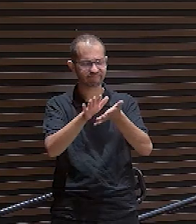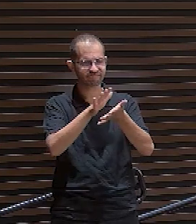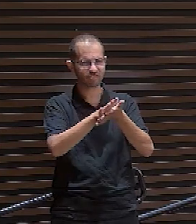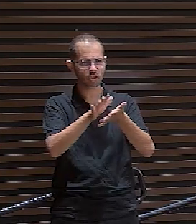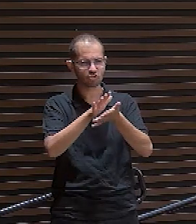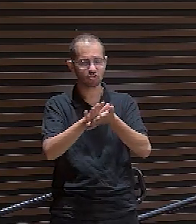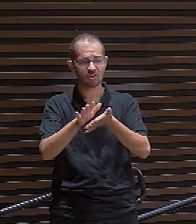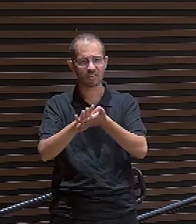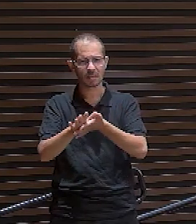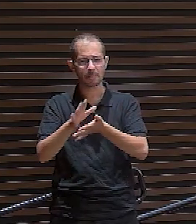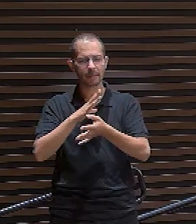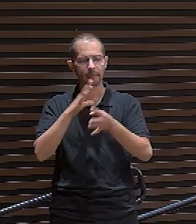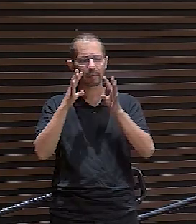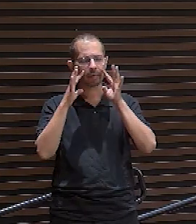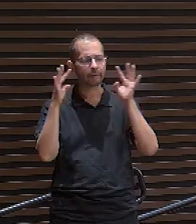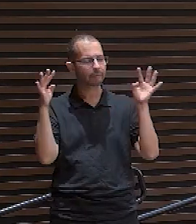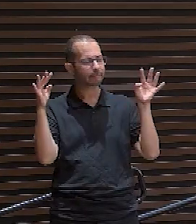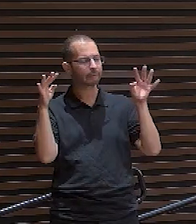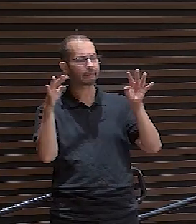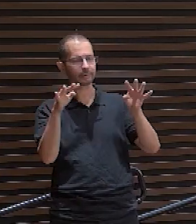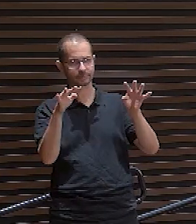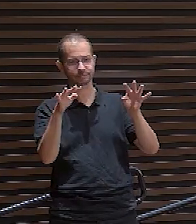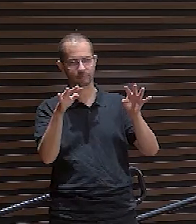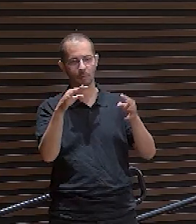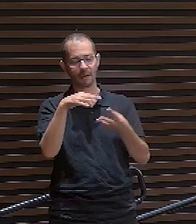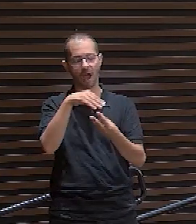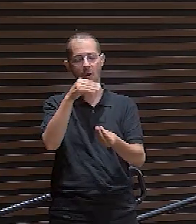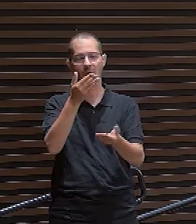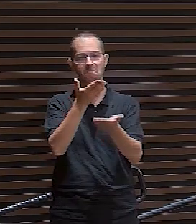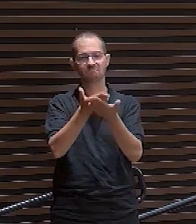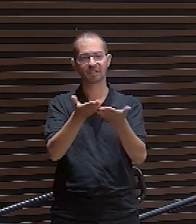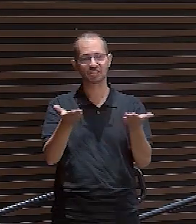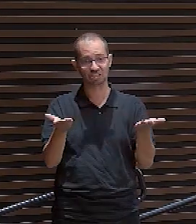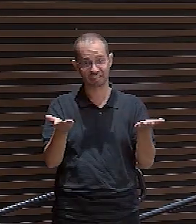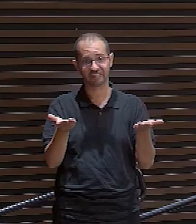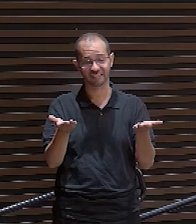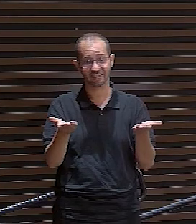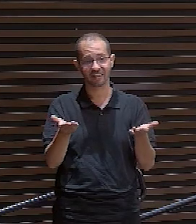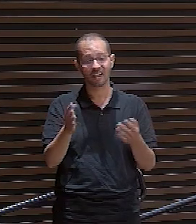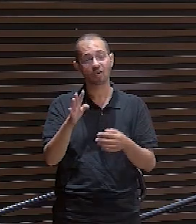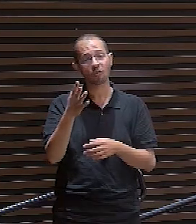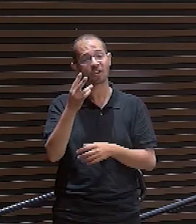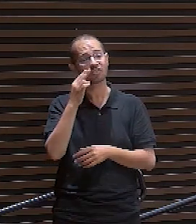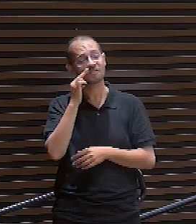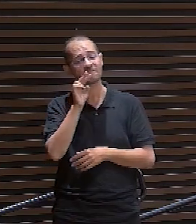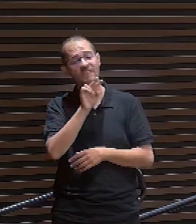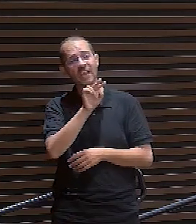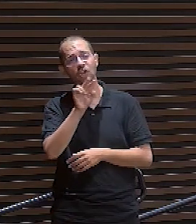para entretenimento de uma alma perdida, e quando eu vejo